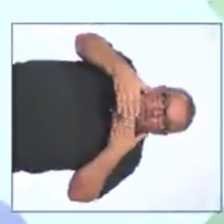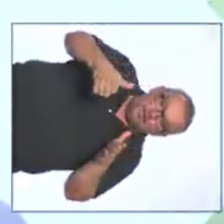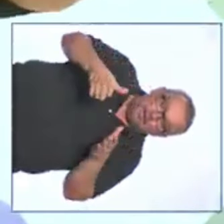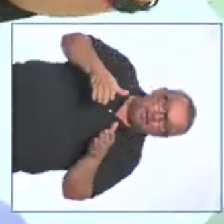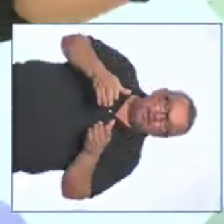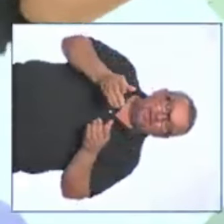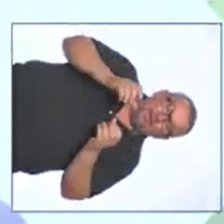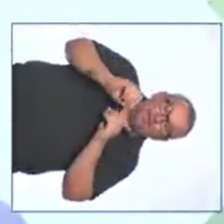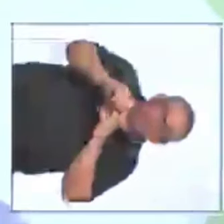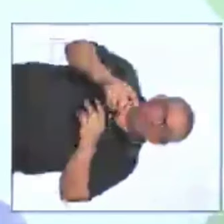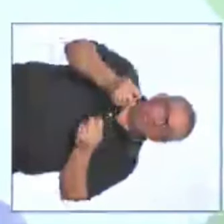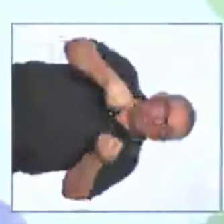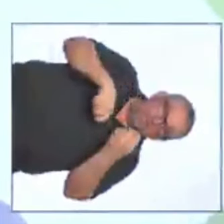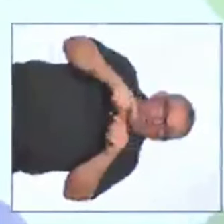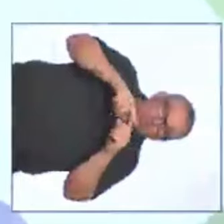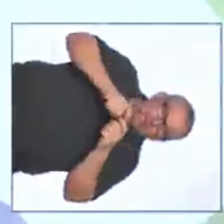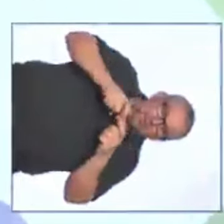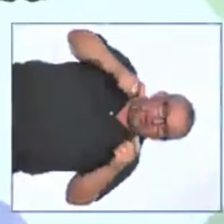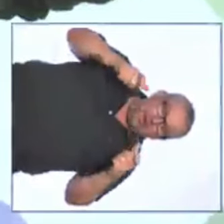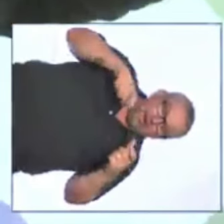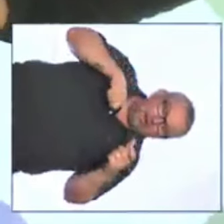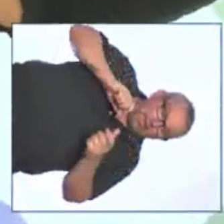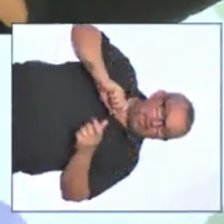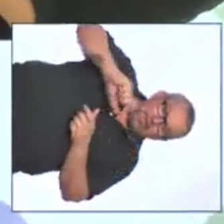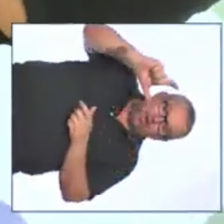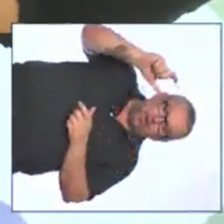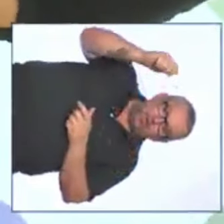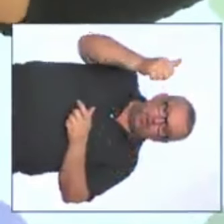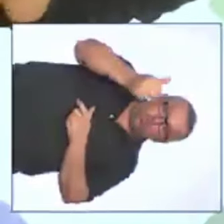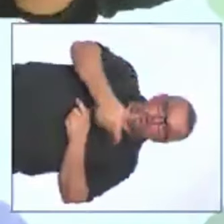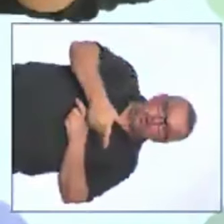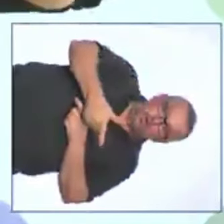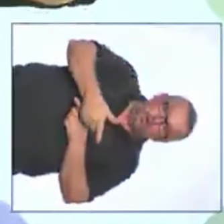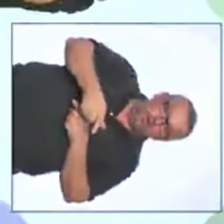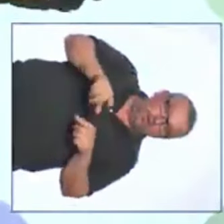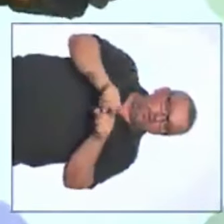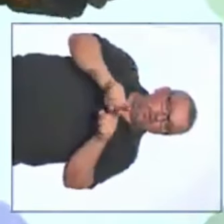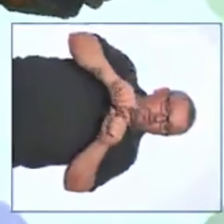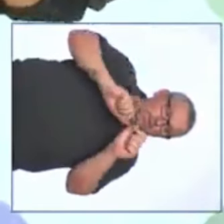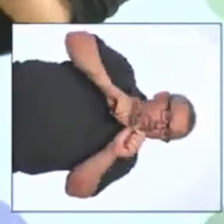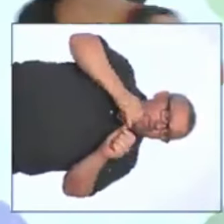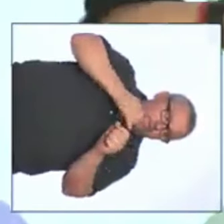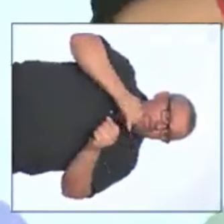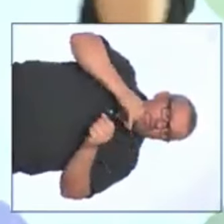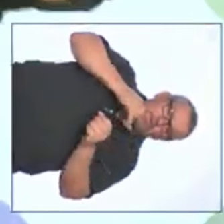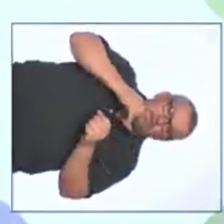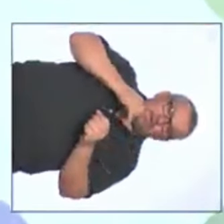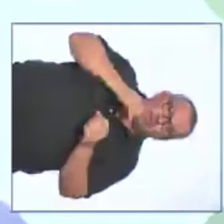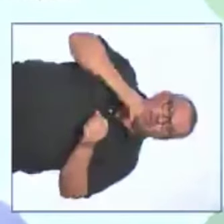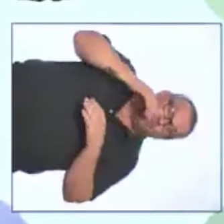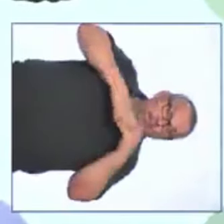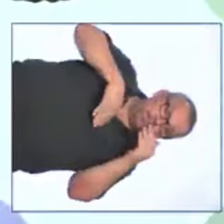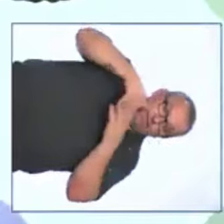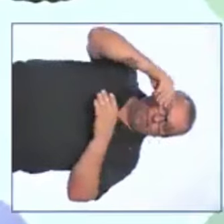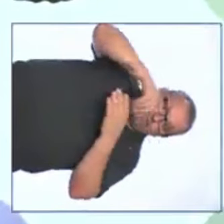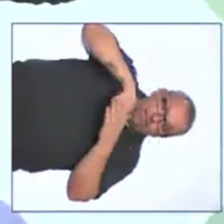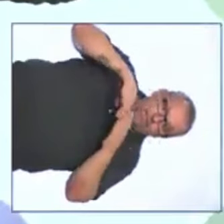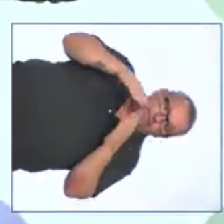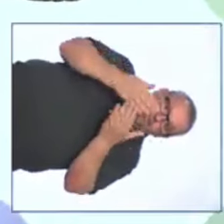financeira porque o interesse era bem maior do que a gente acreditava que seria então isso é um exemplo prático dentro da escola